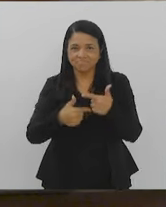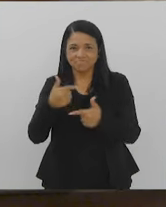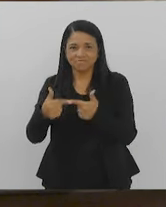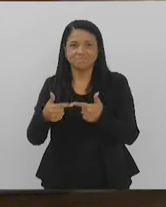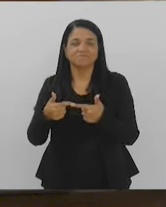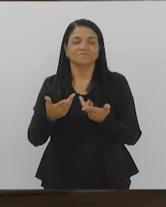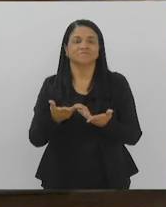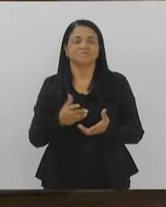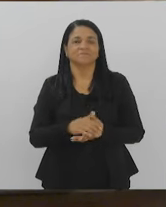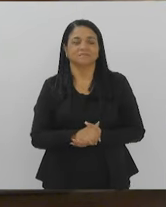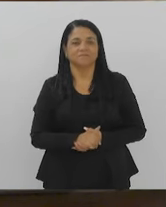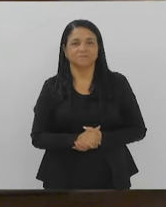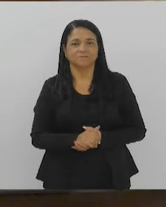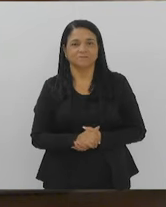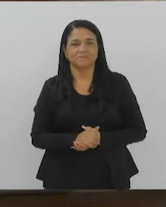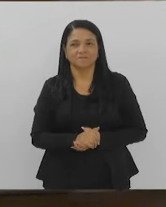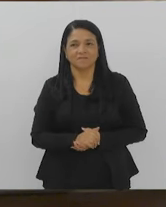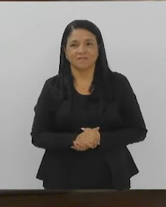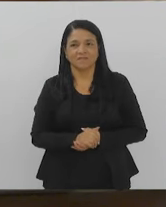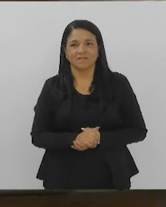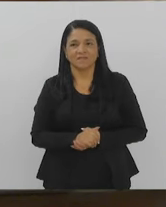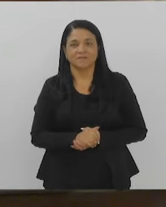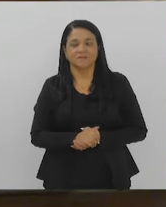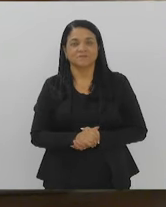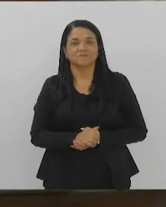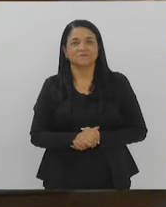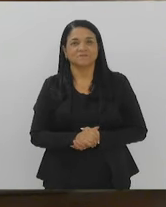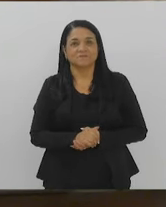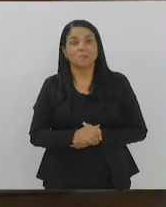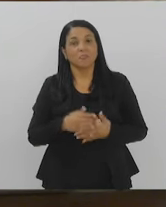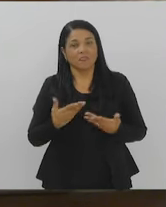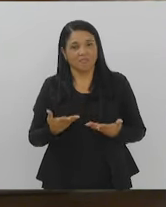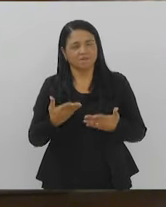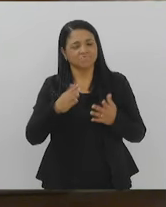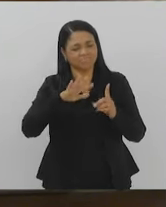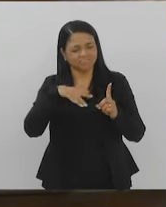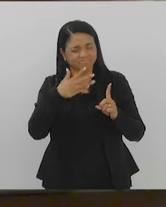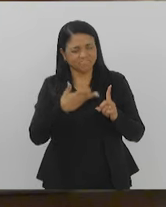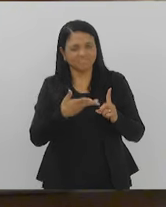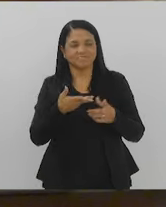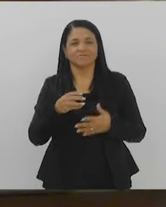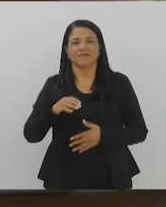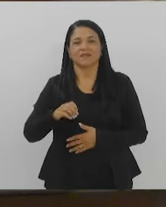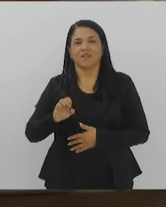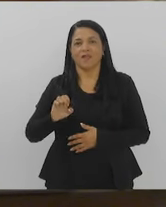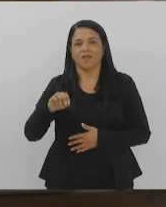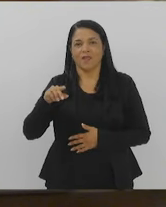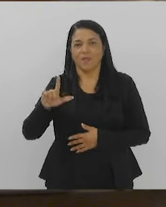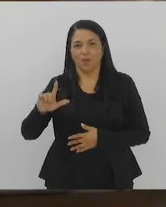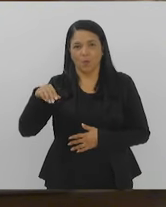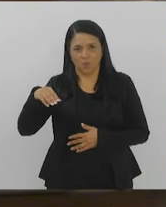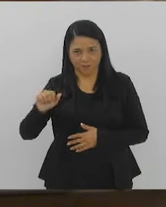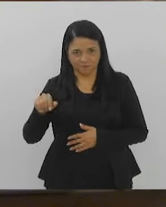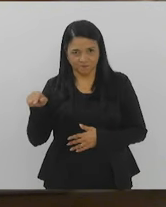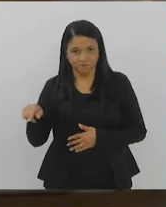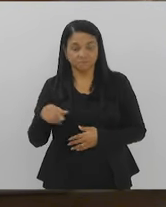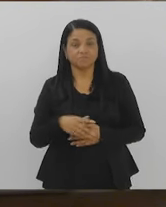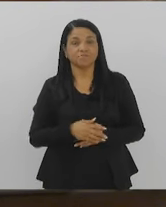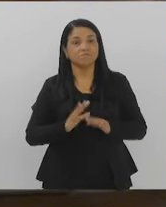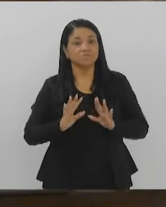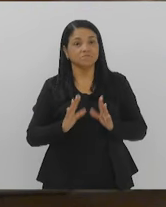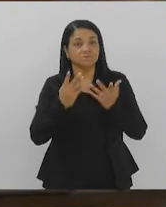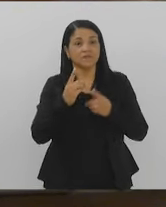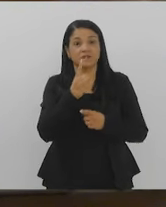E não deixaria de forma alguma de estar prestigiando, né, Elma? E nós estamos aqui comemorando os 100